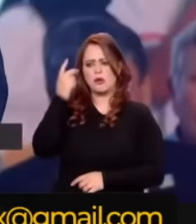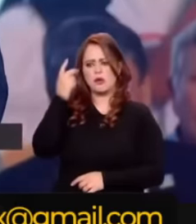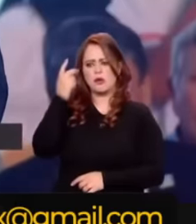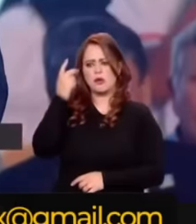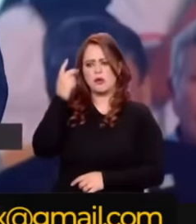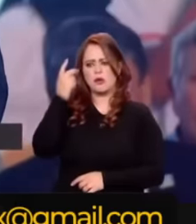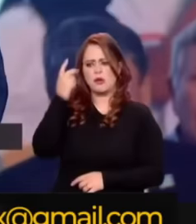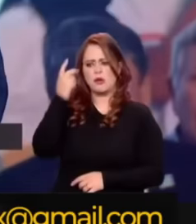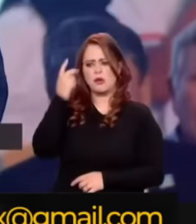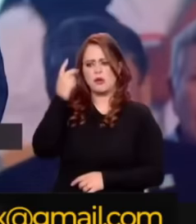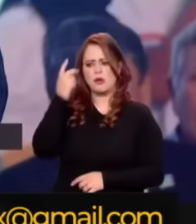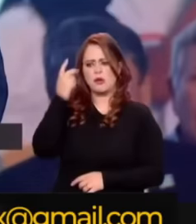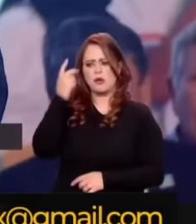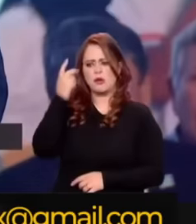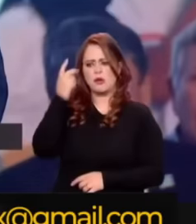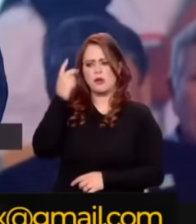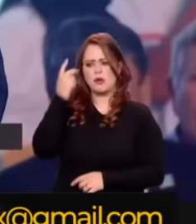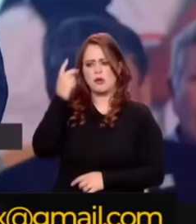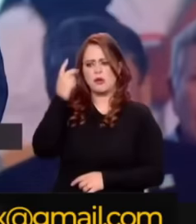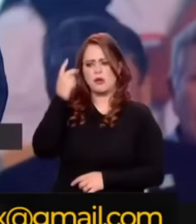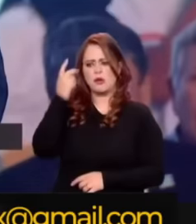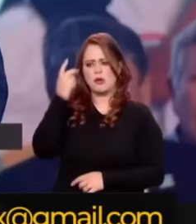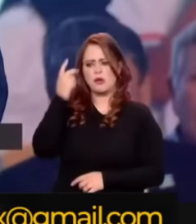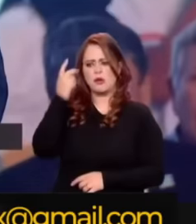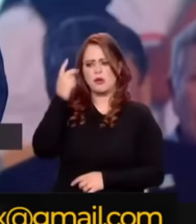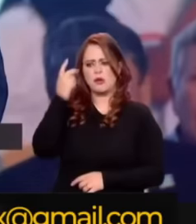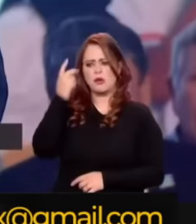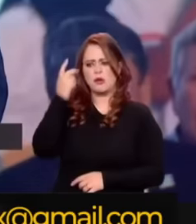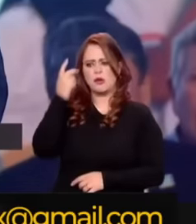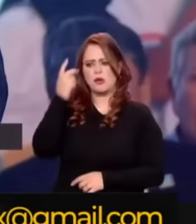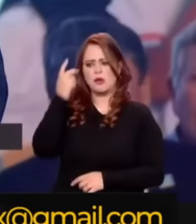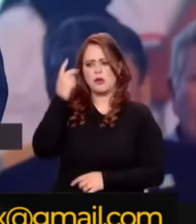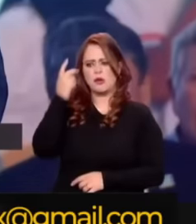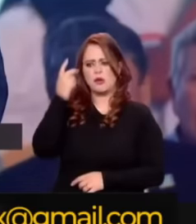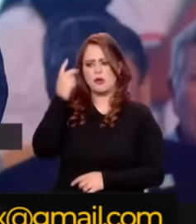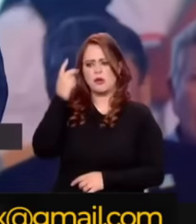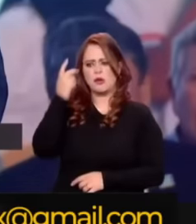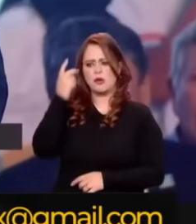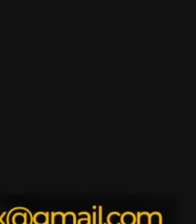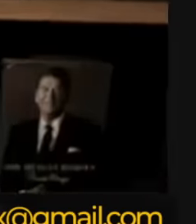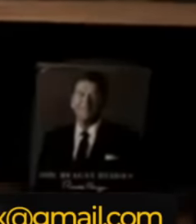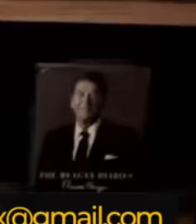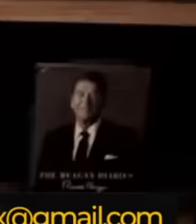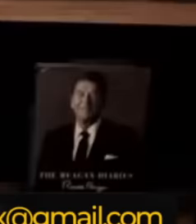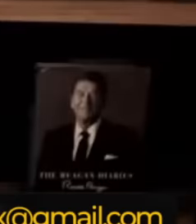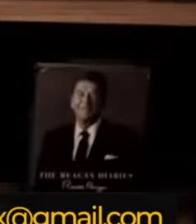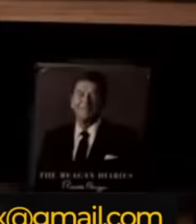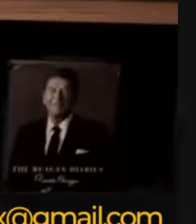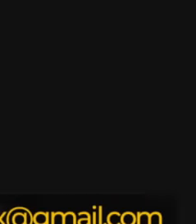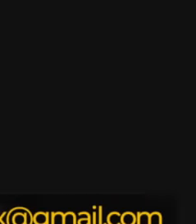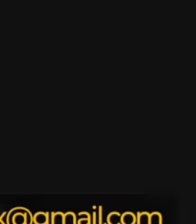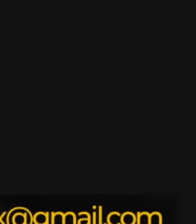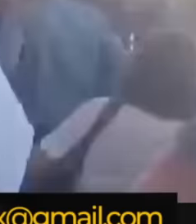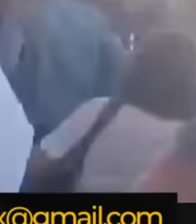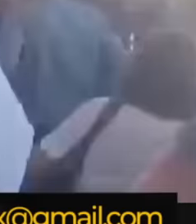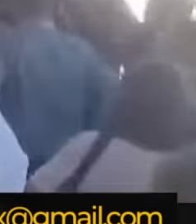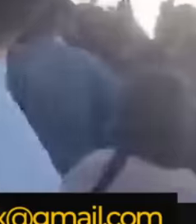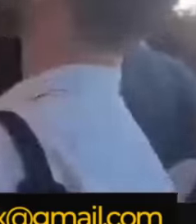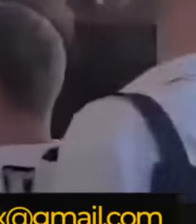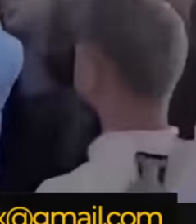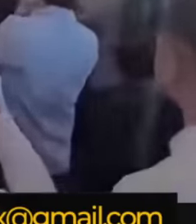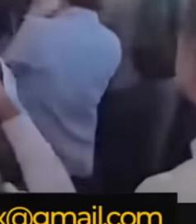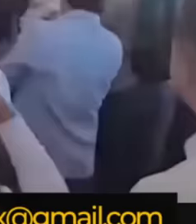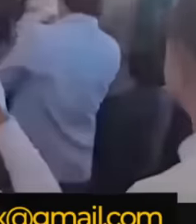vai na Bahia para fazer sabe o que aconteceu quando Lula chegou na Bahia você sabe o que aconteceu quando Lula chegou na Bahia Aconteceu isso aqui ó ó Lula